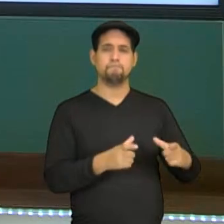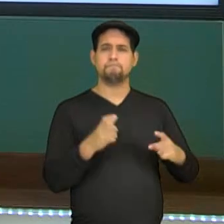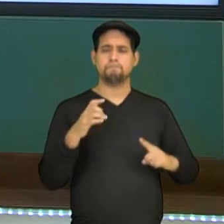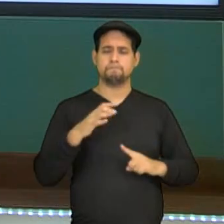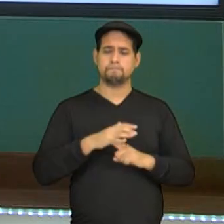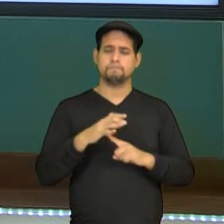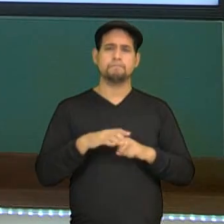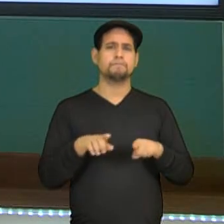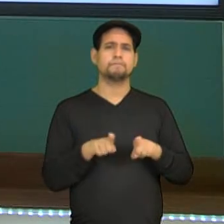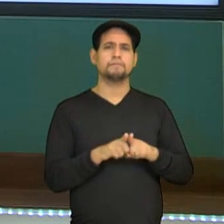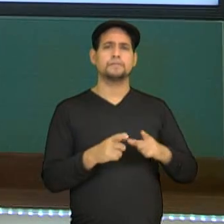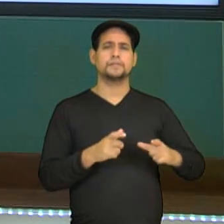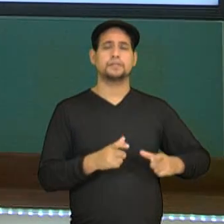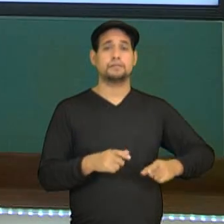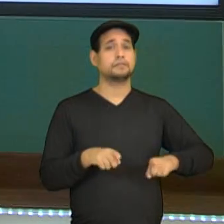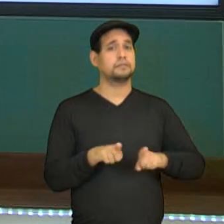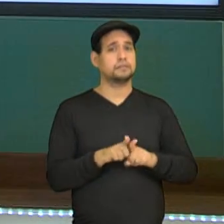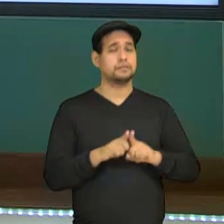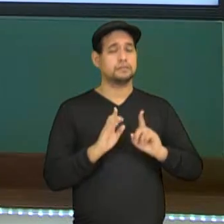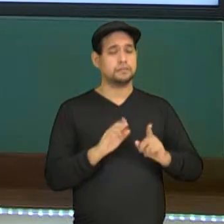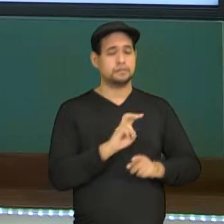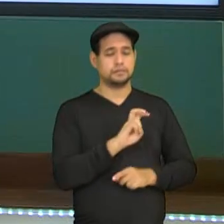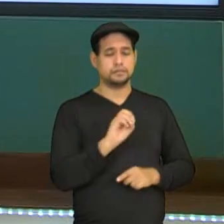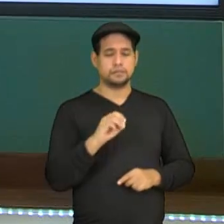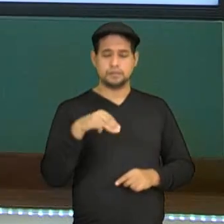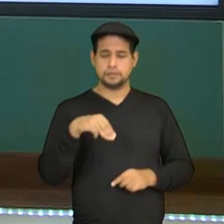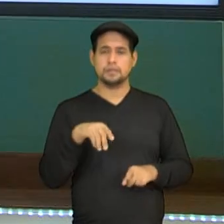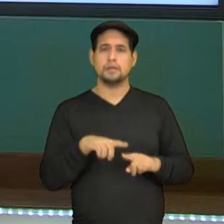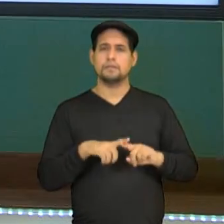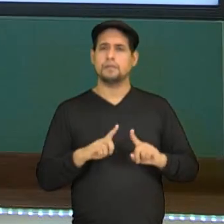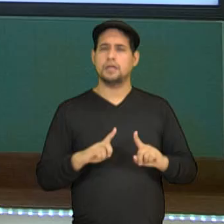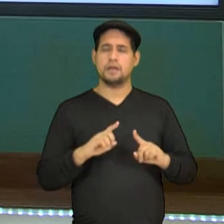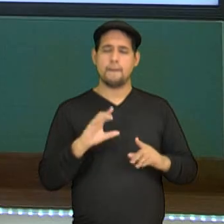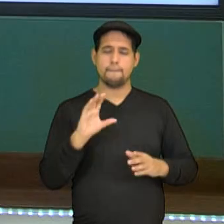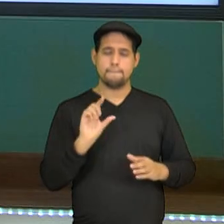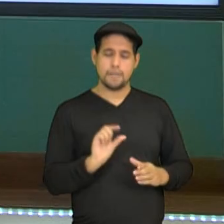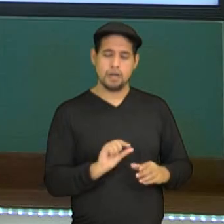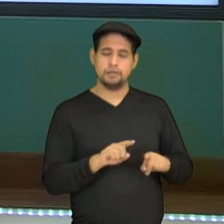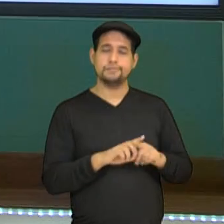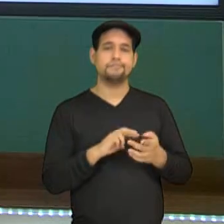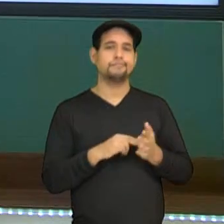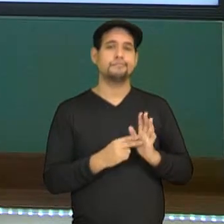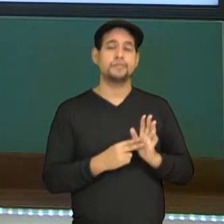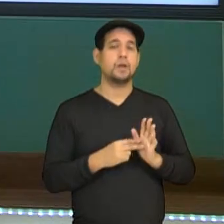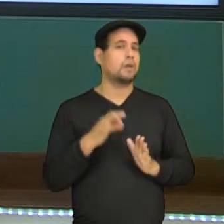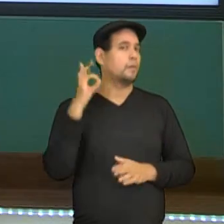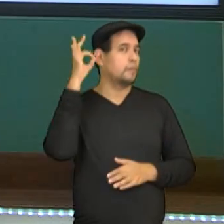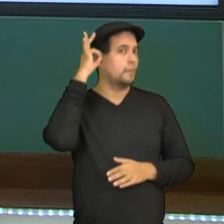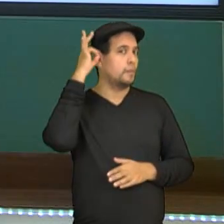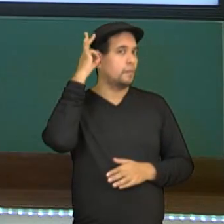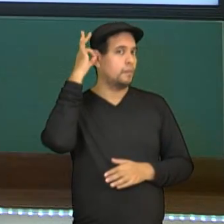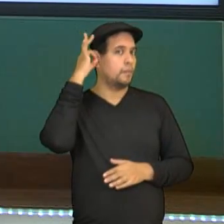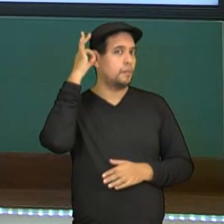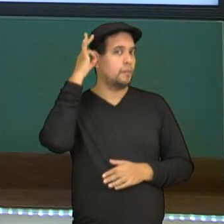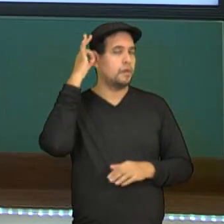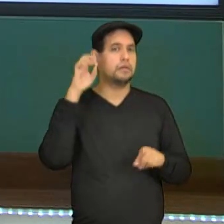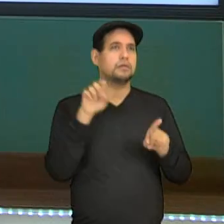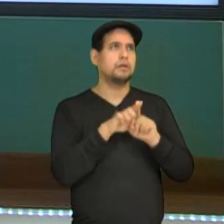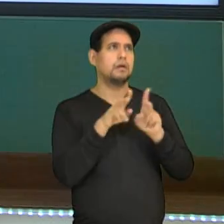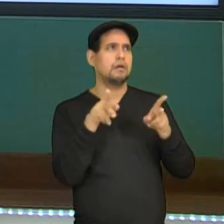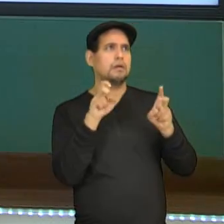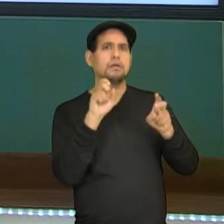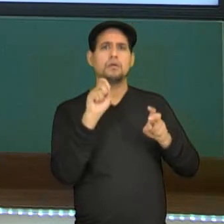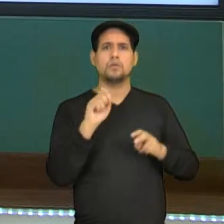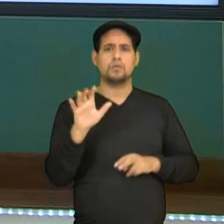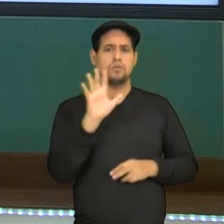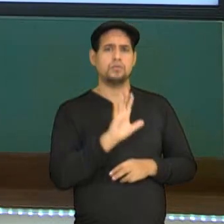Curitiba, uma área também acima de 500 metros, mas um pouco mais baixa, que é a região de Ponta Grossa, e evidenciando ainda uma